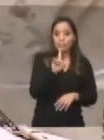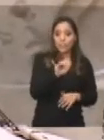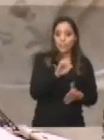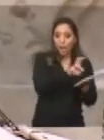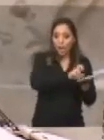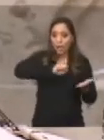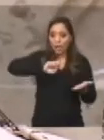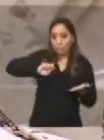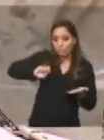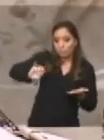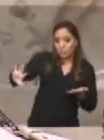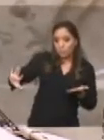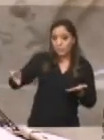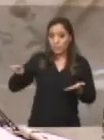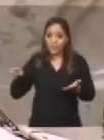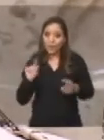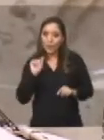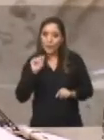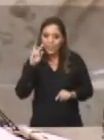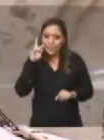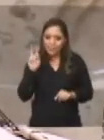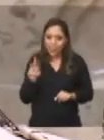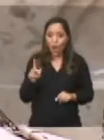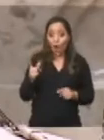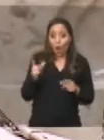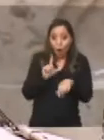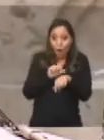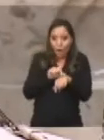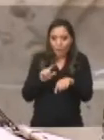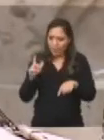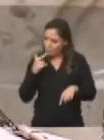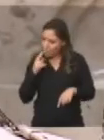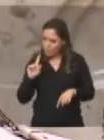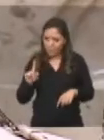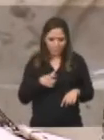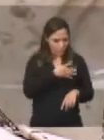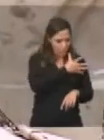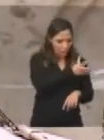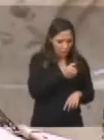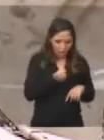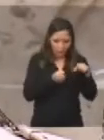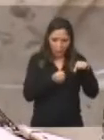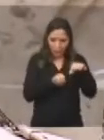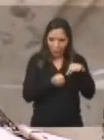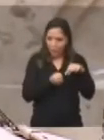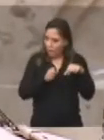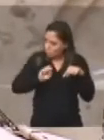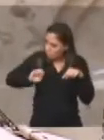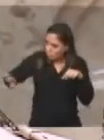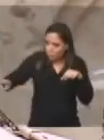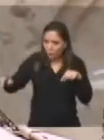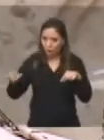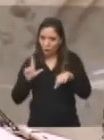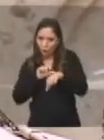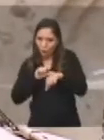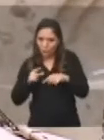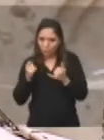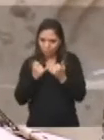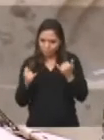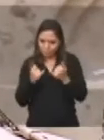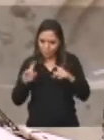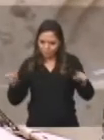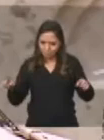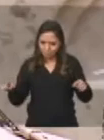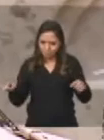contas iguais. E não se harmonizam todas as provas periciais. Uma primeira justificativa apresentada